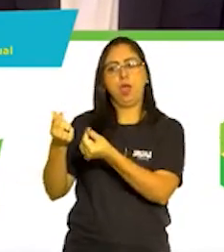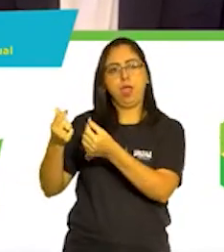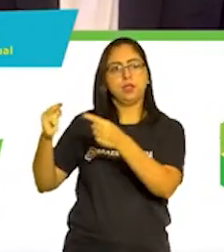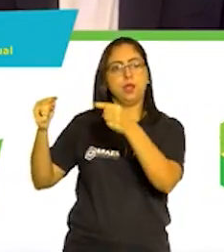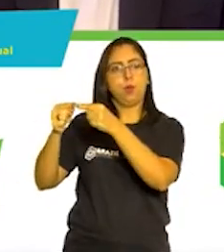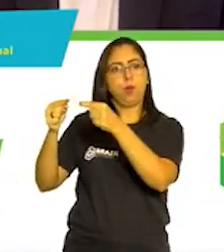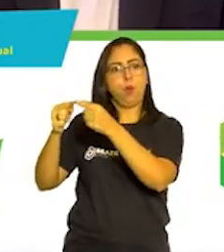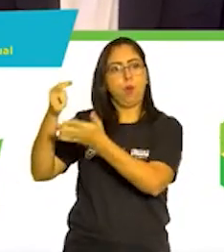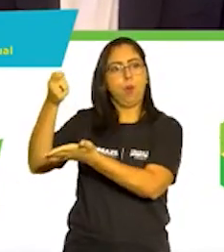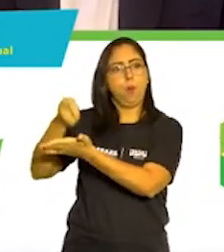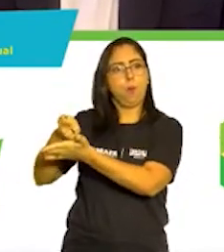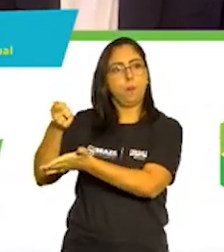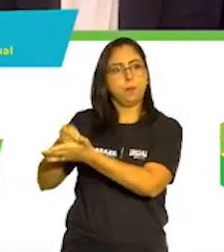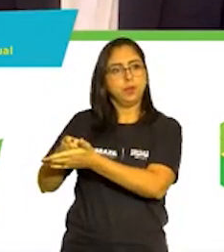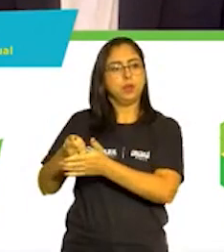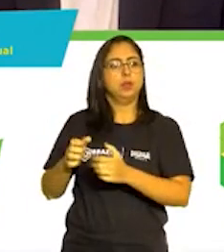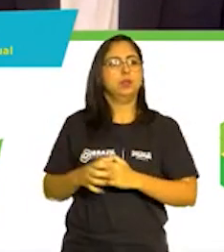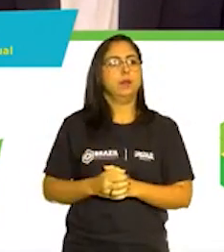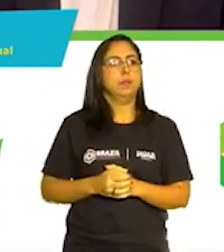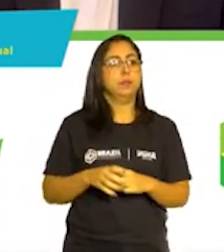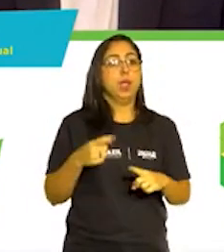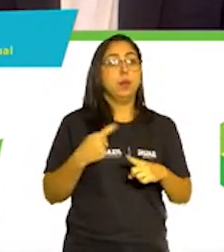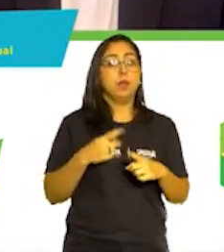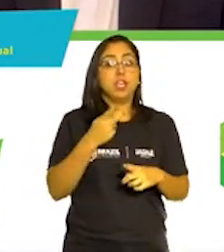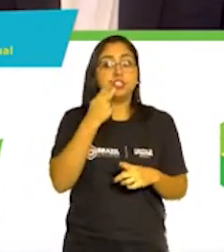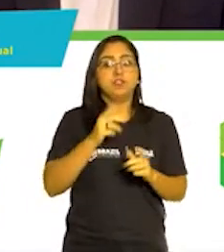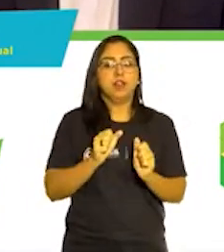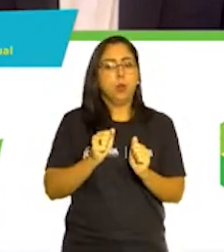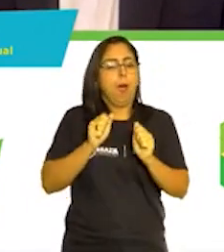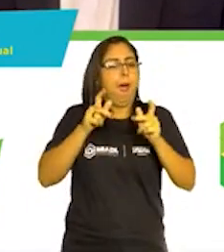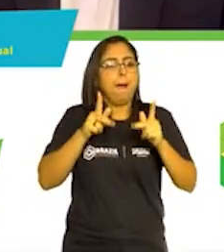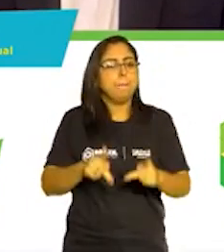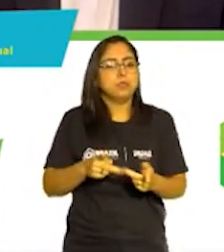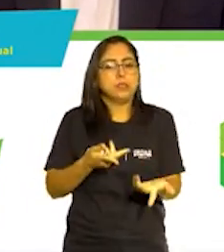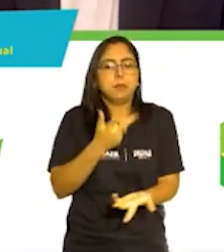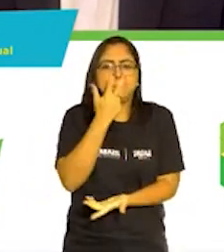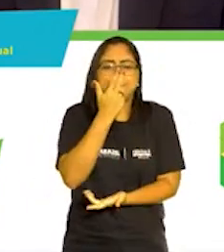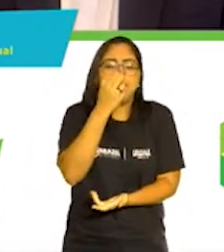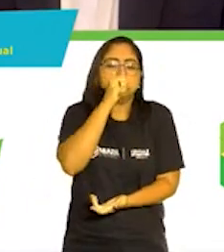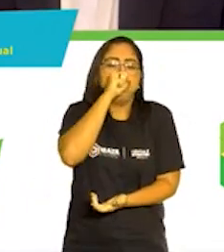desse dispositivo. É um absurdo completo.